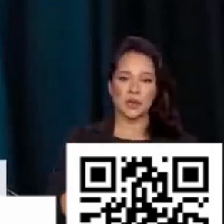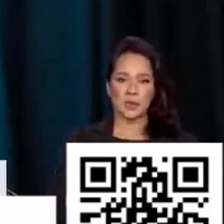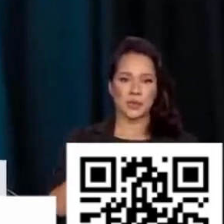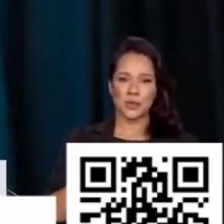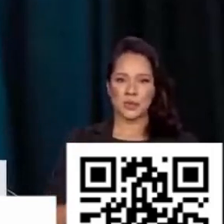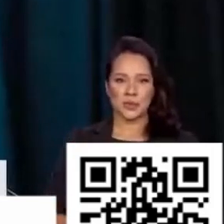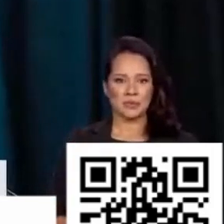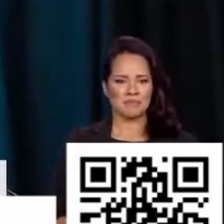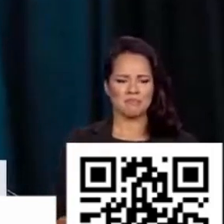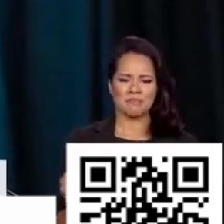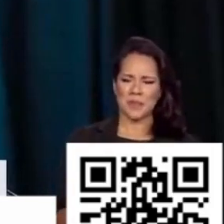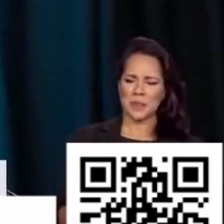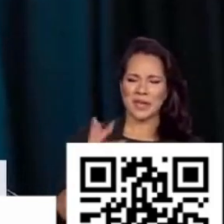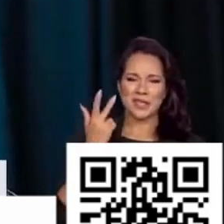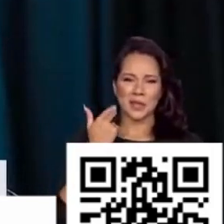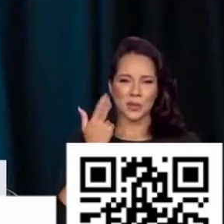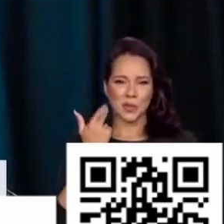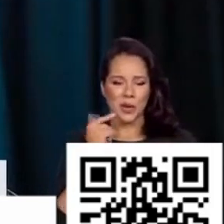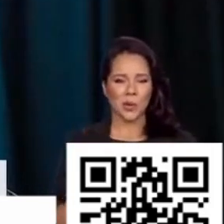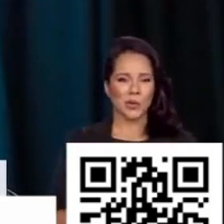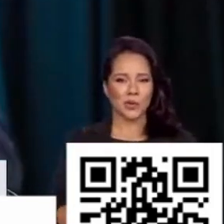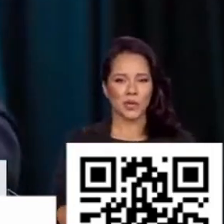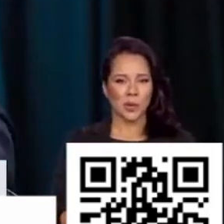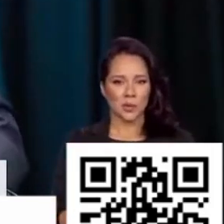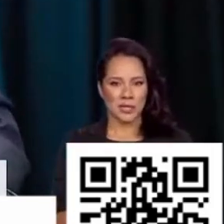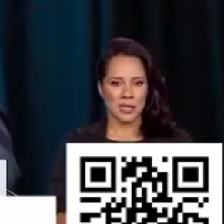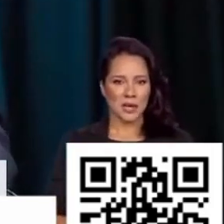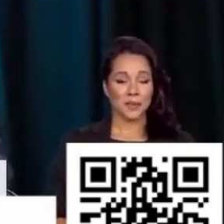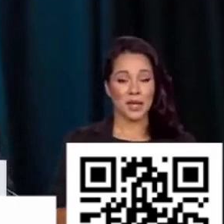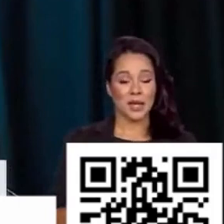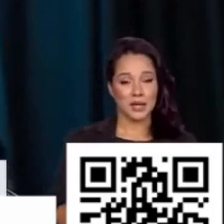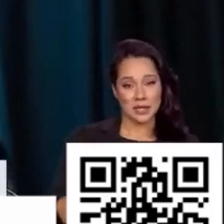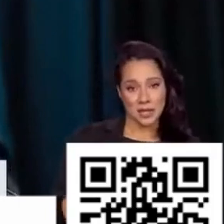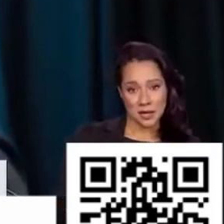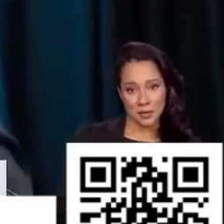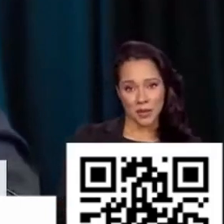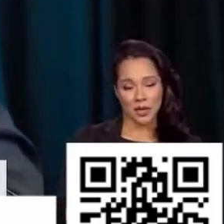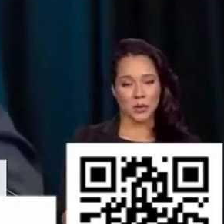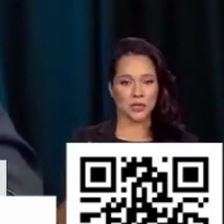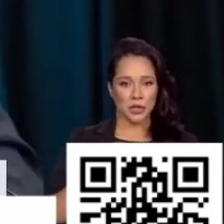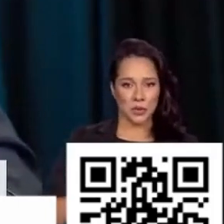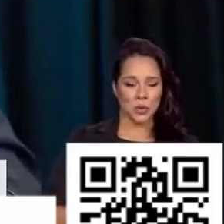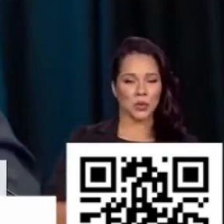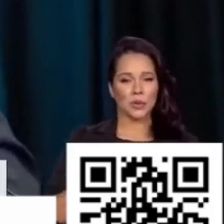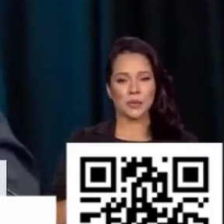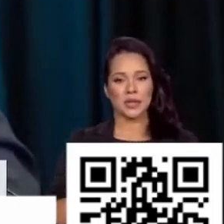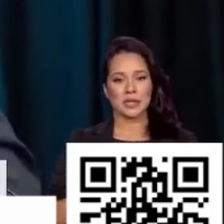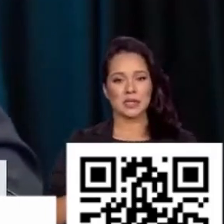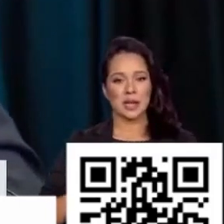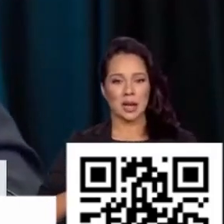sem Estados Unidos e Canadá criado para ajudar a ditadura Cubana isso o Lula falou